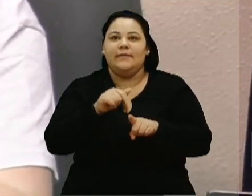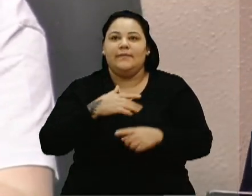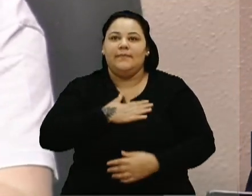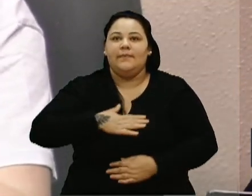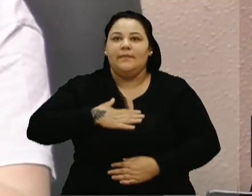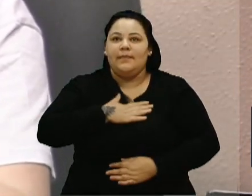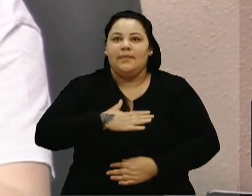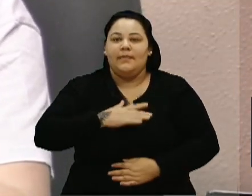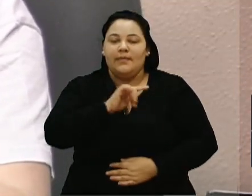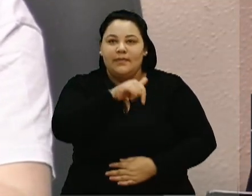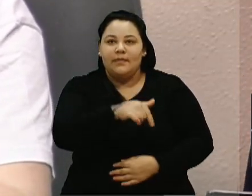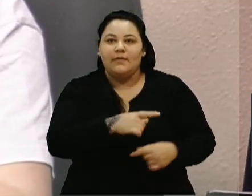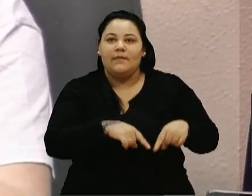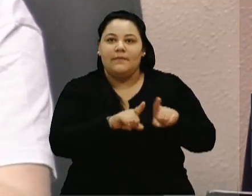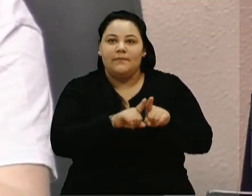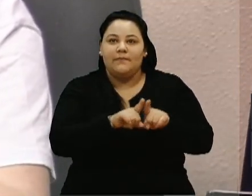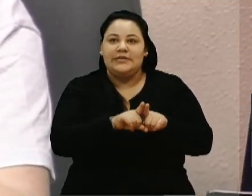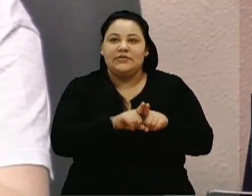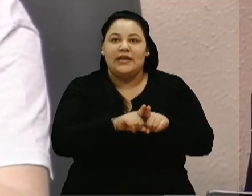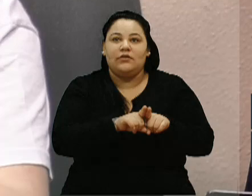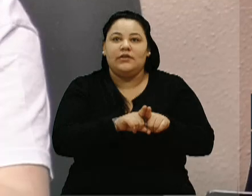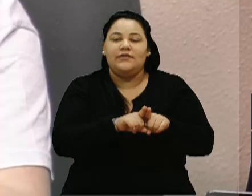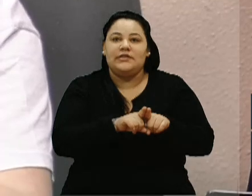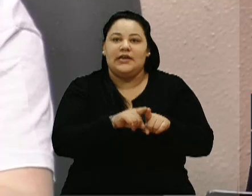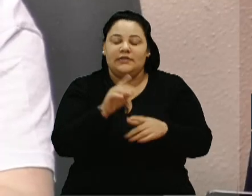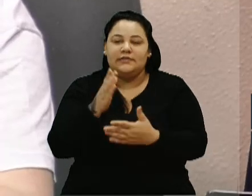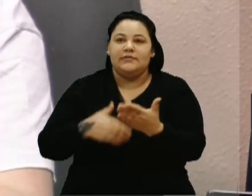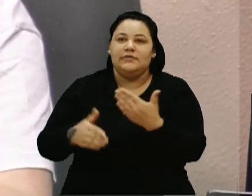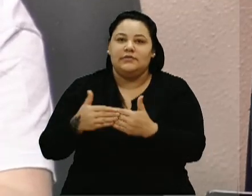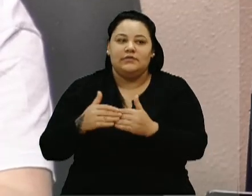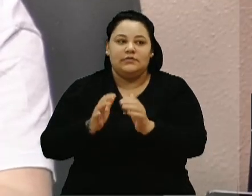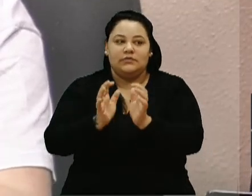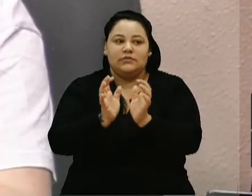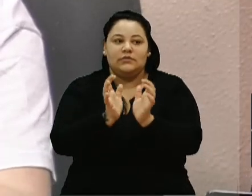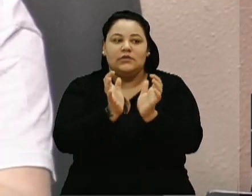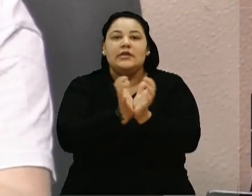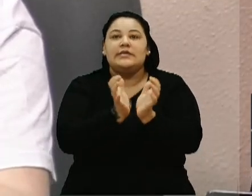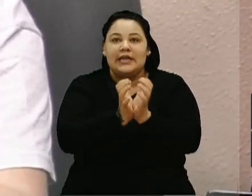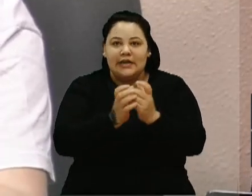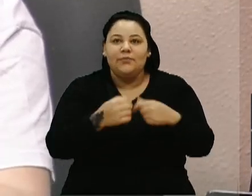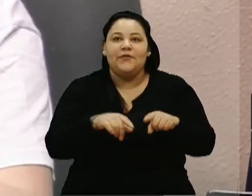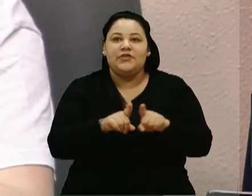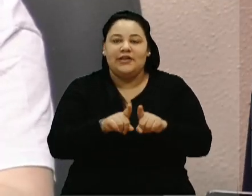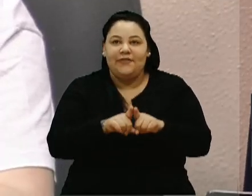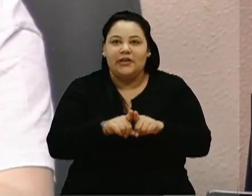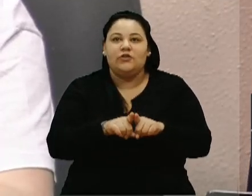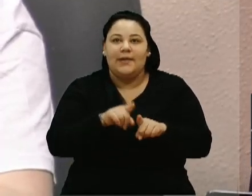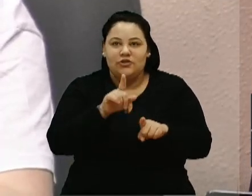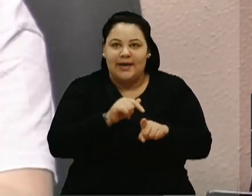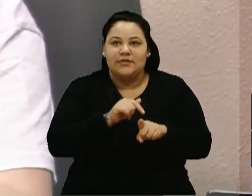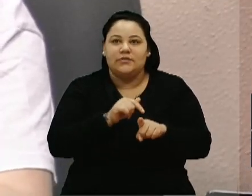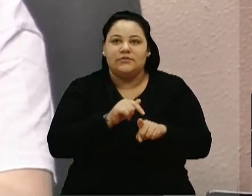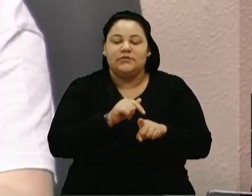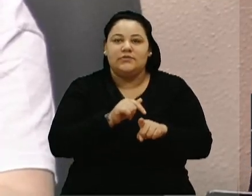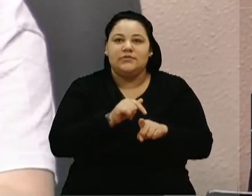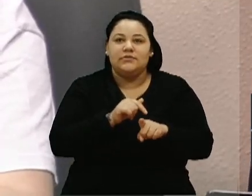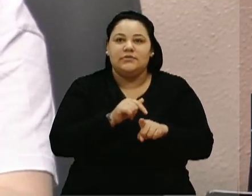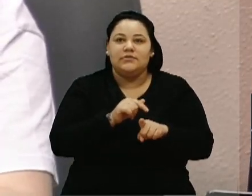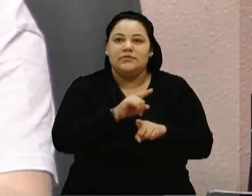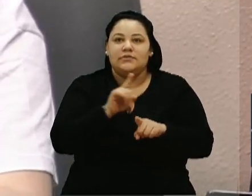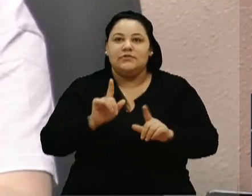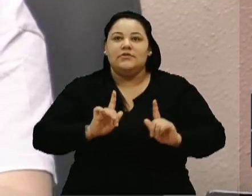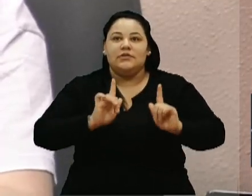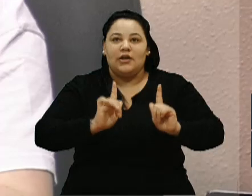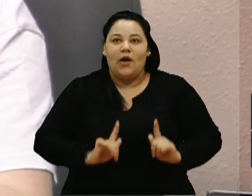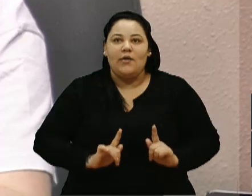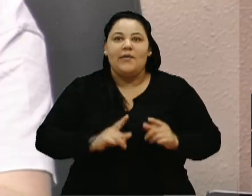essa mesa com todos os colegas. Meu nome é Luiz Henrique da Silva Souza, sou conselheiro na atual gestão